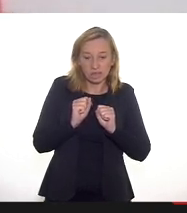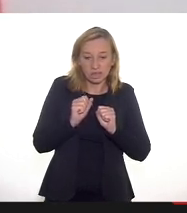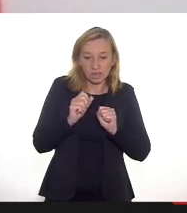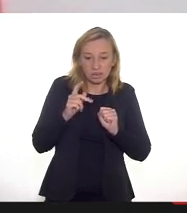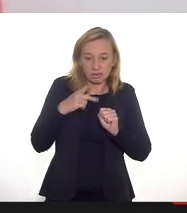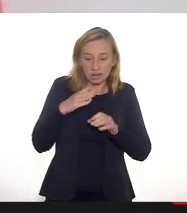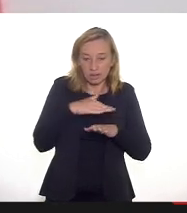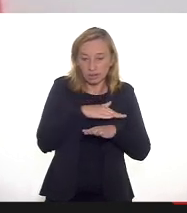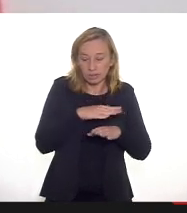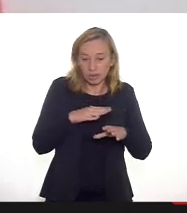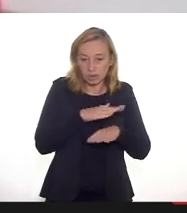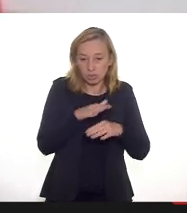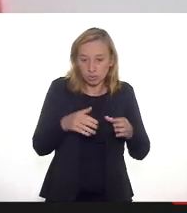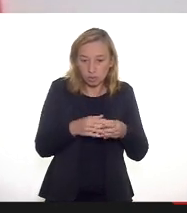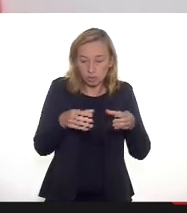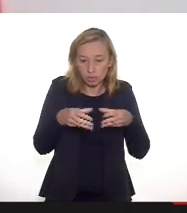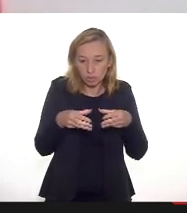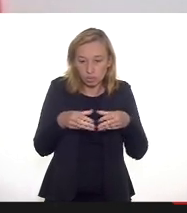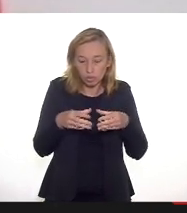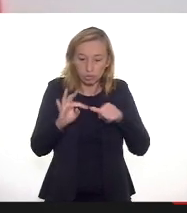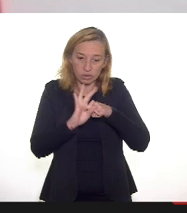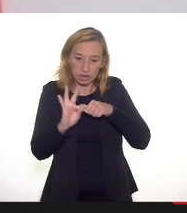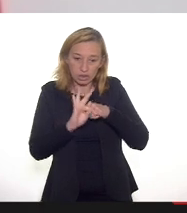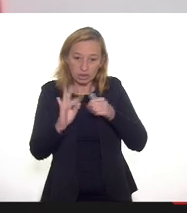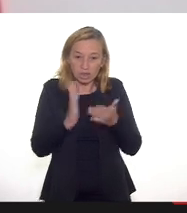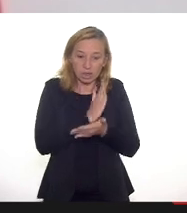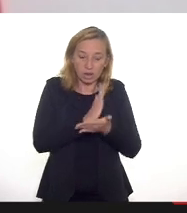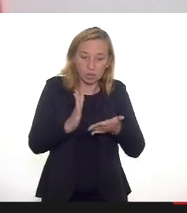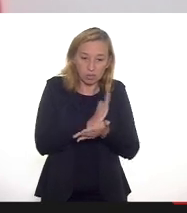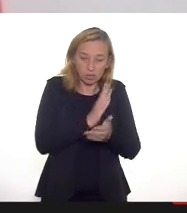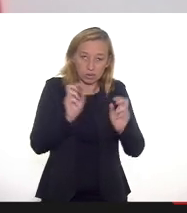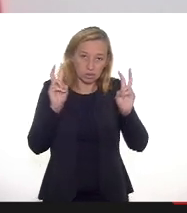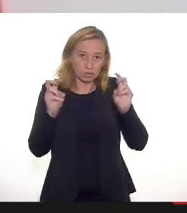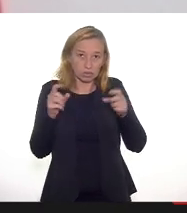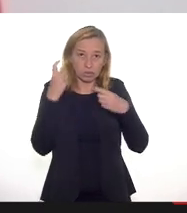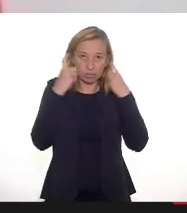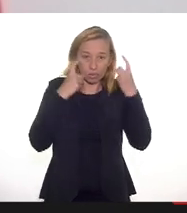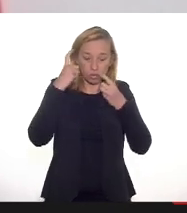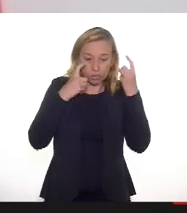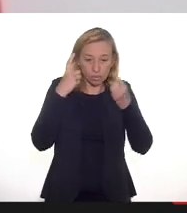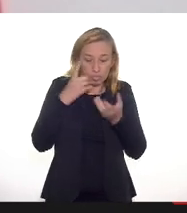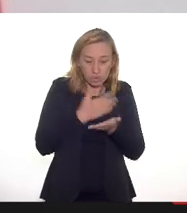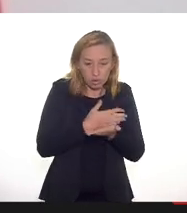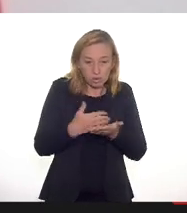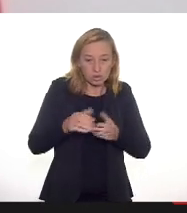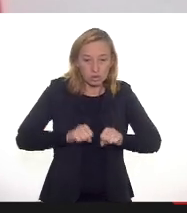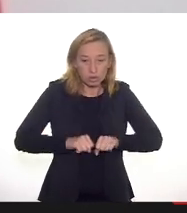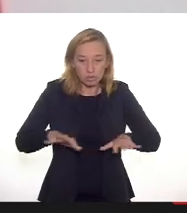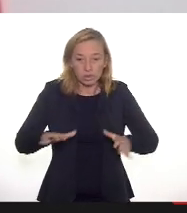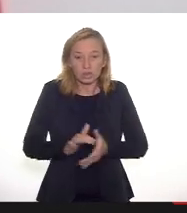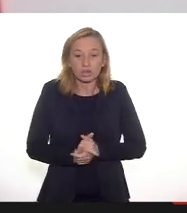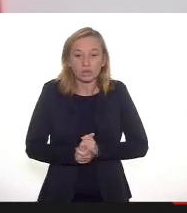para a comunidade FAETEC algumas questões que nos preocupam desde que a pandemia começou. Primeira, qual